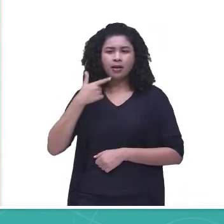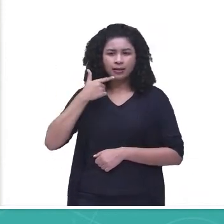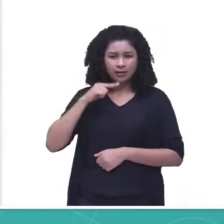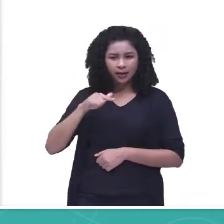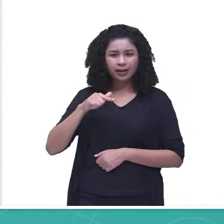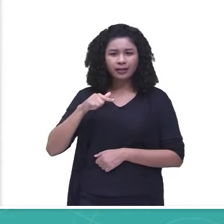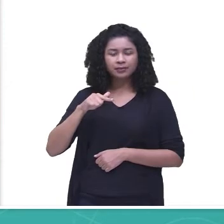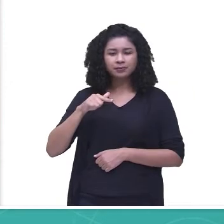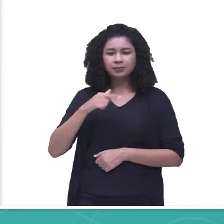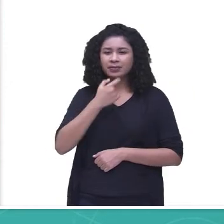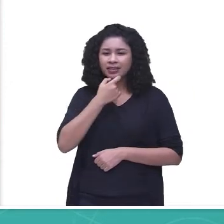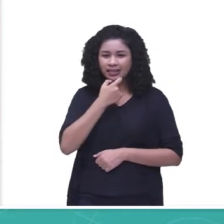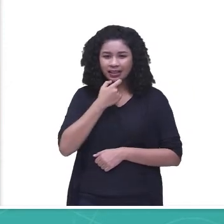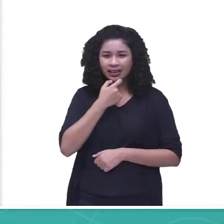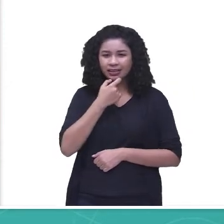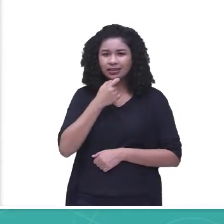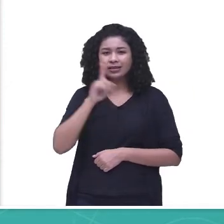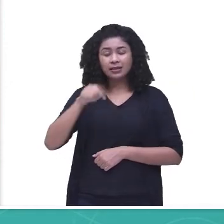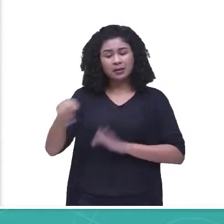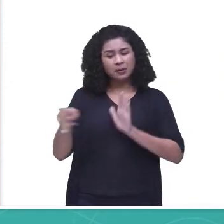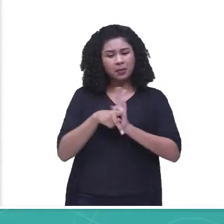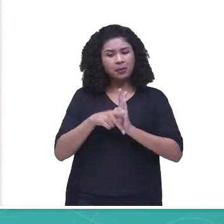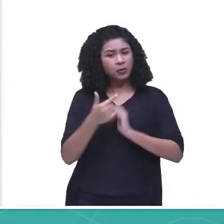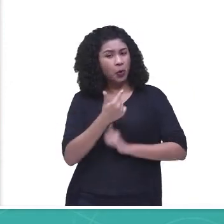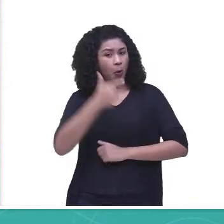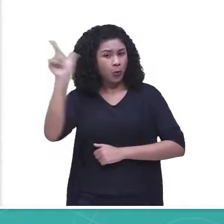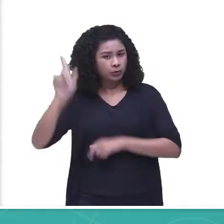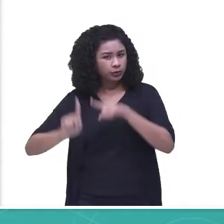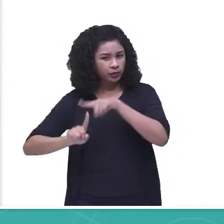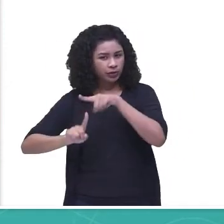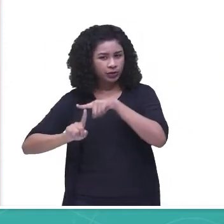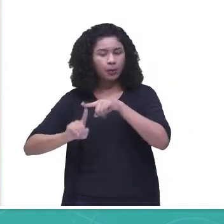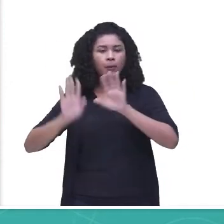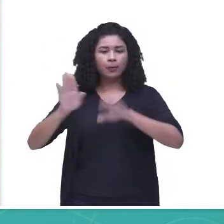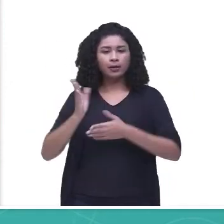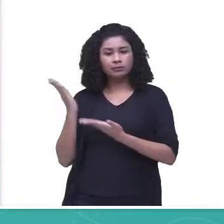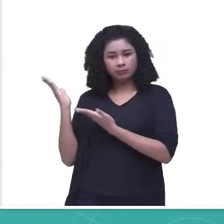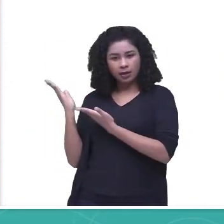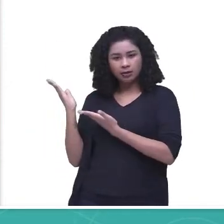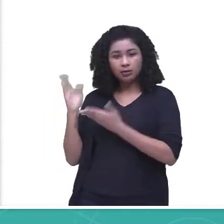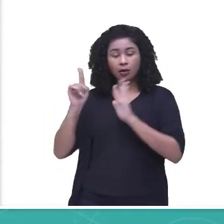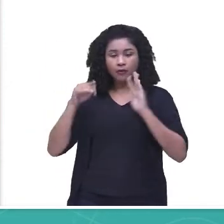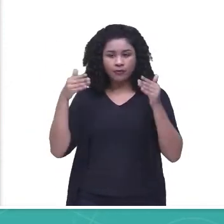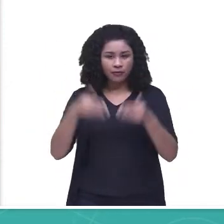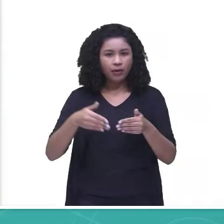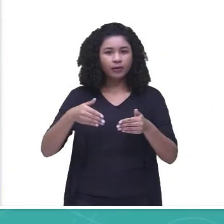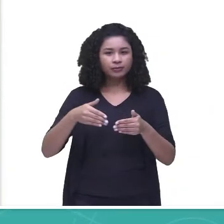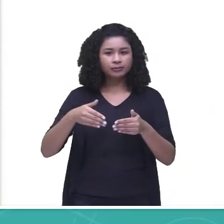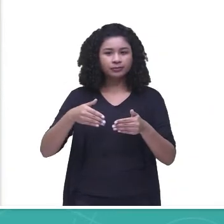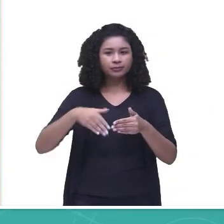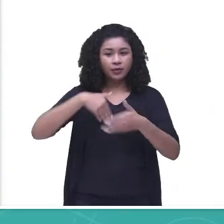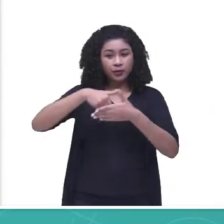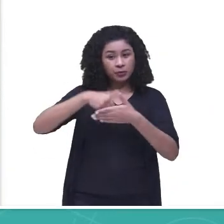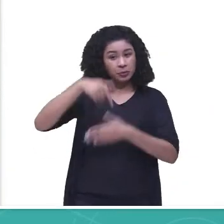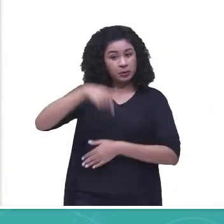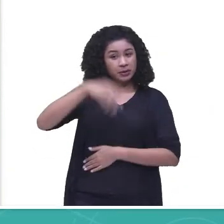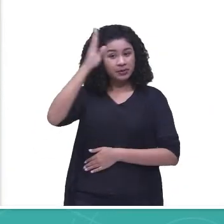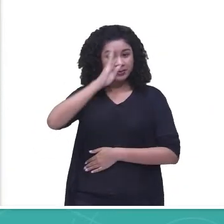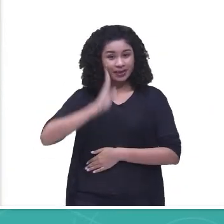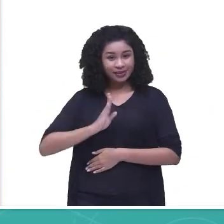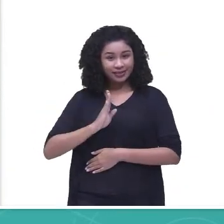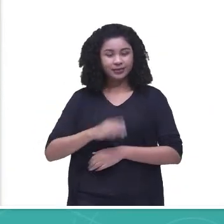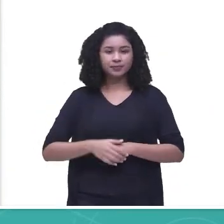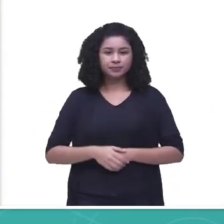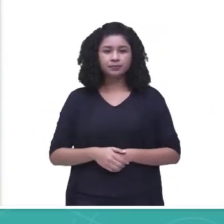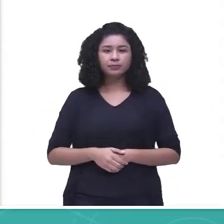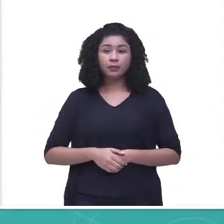essa diferenciação. Soccer é futebol, esse que nós praticamos bastante aqui no Brasil. Aí ele responde, yes, I do. Olha a resposta